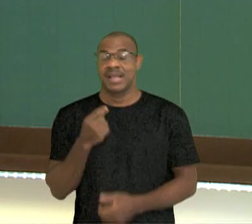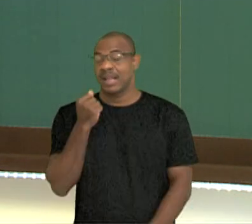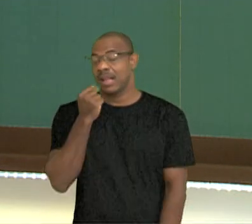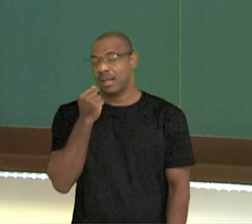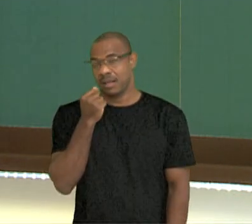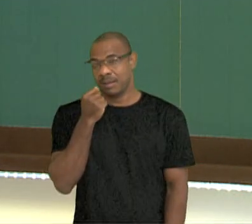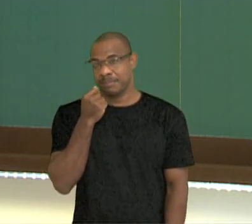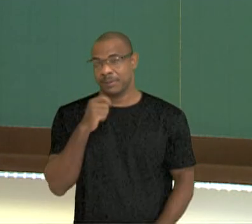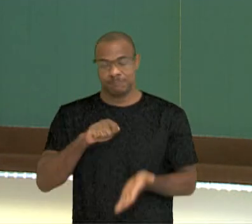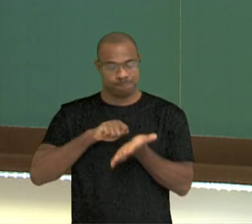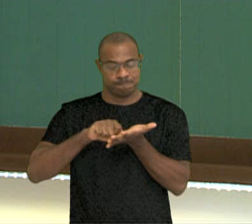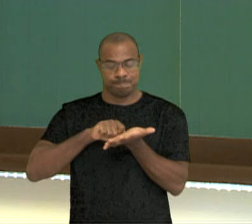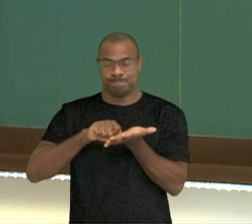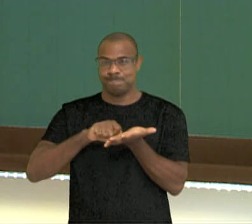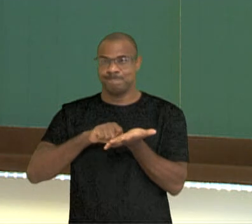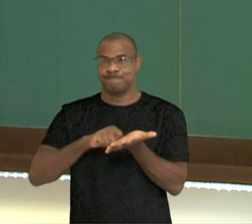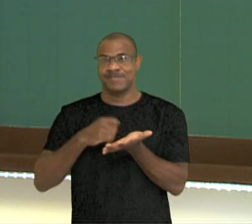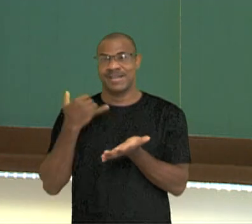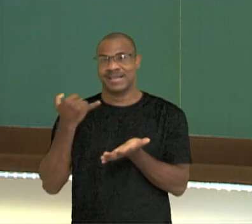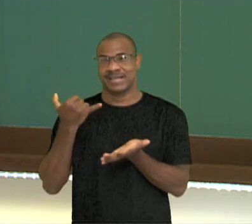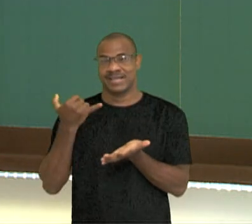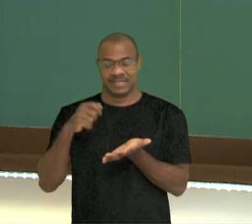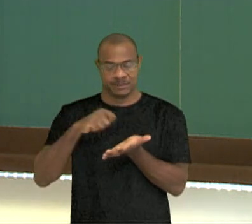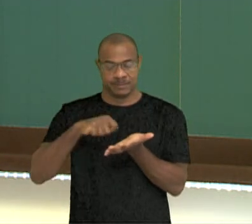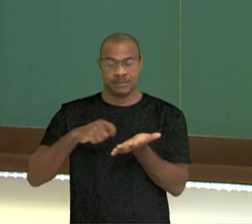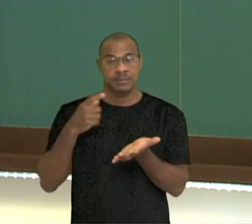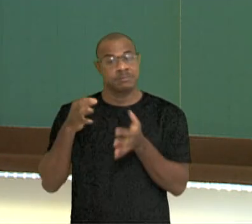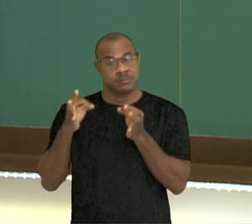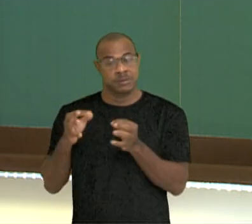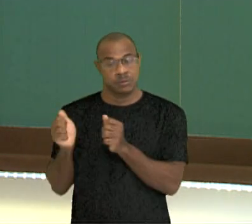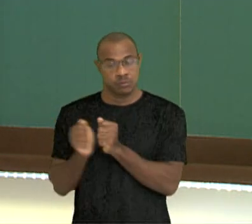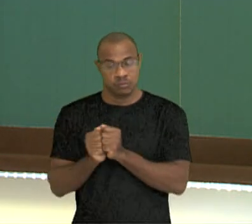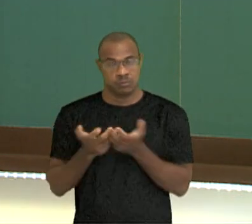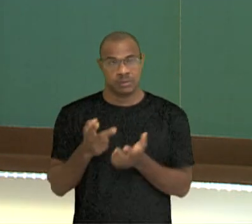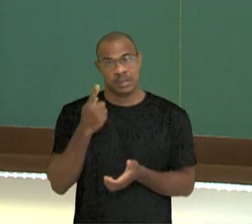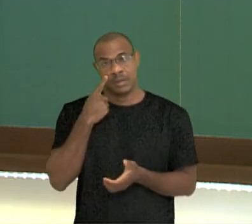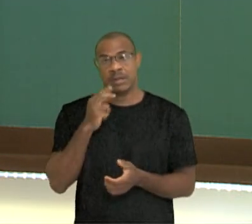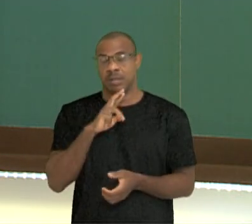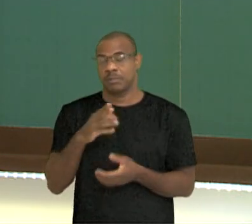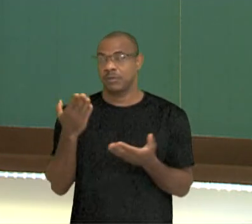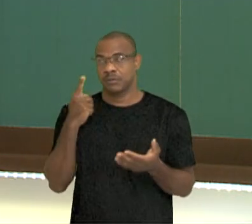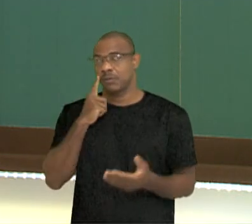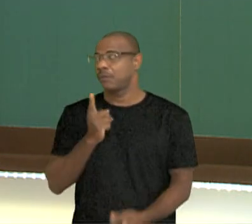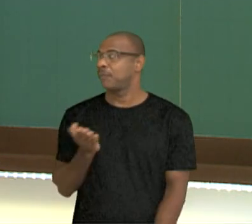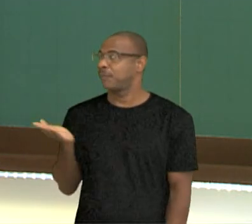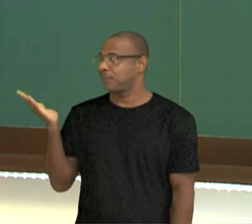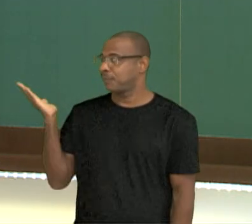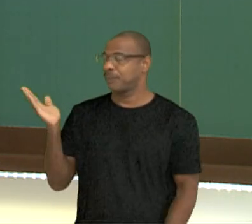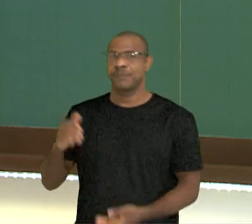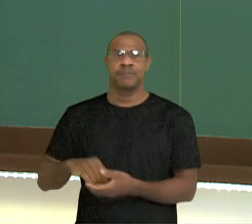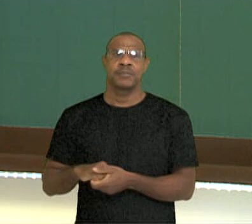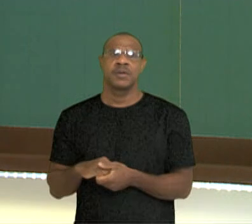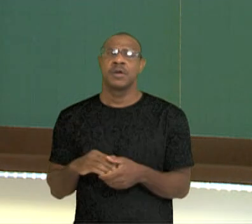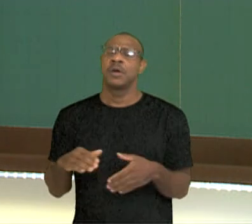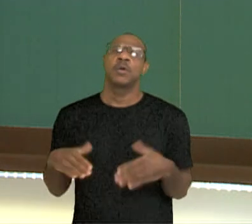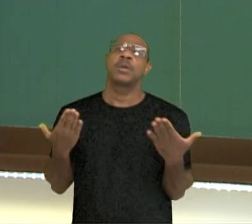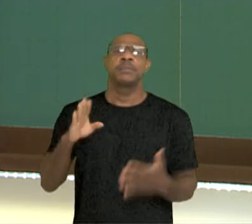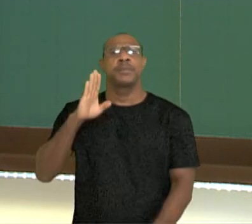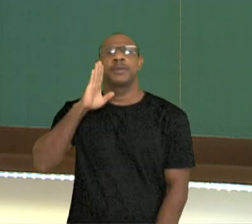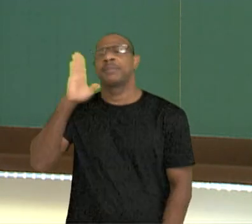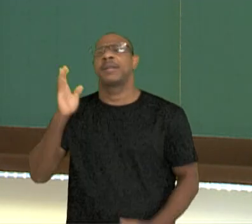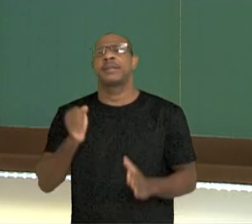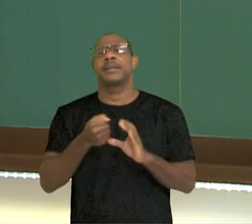Lápis, borracha, caneta, confere certinho comigo então agora a resposta. Quais são as